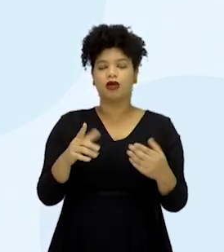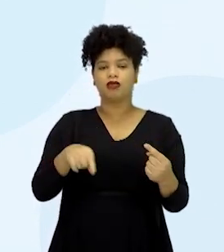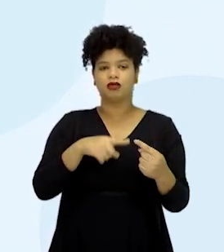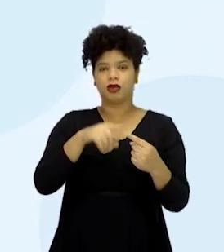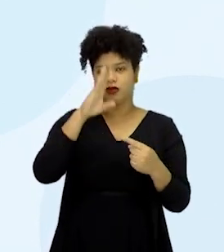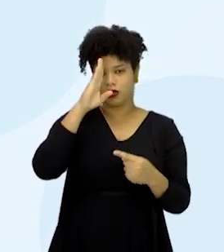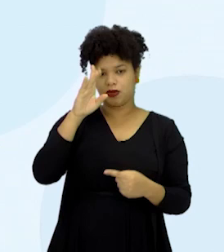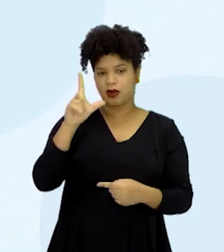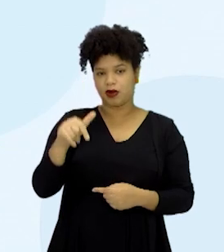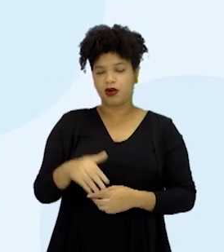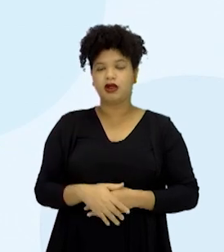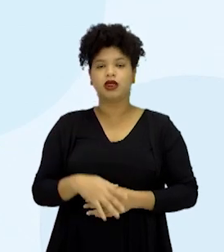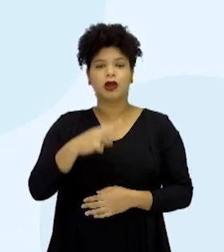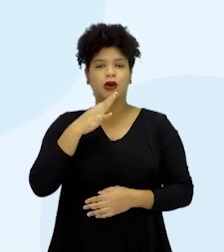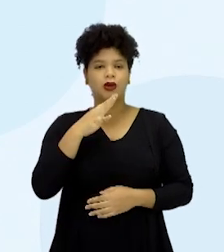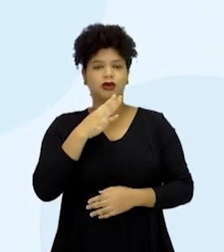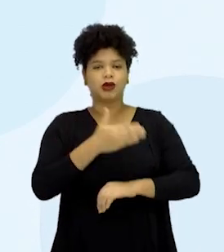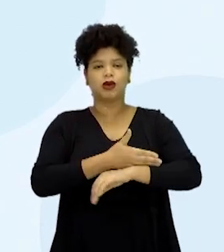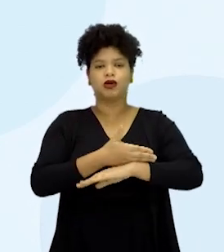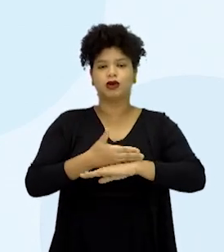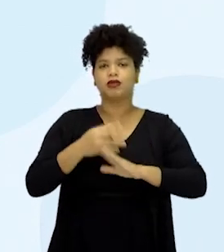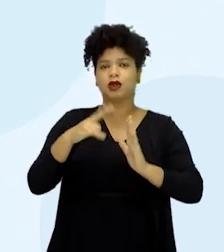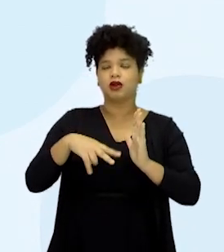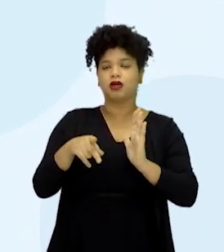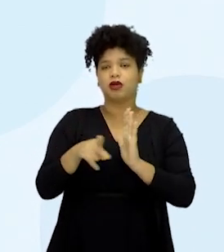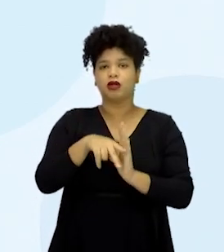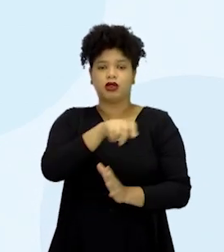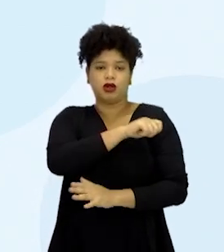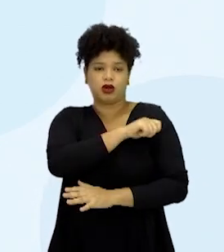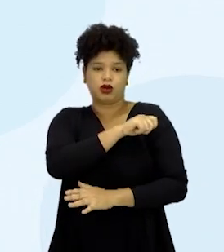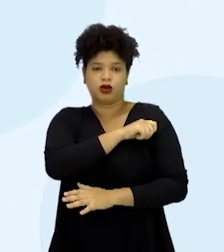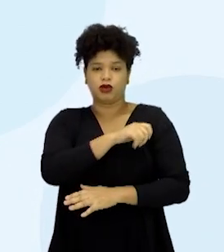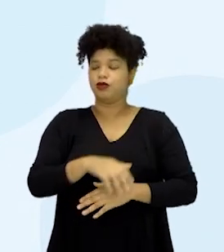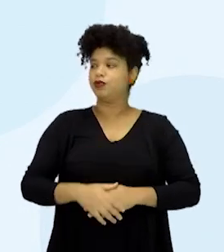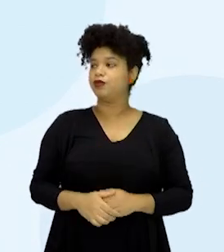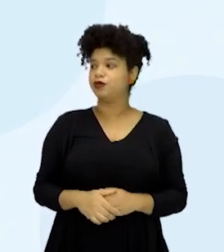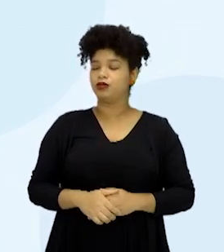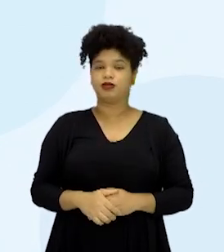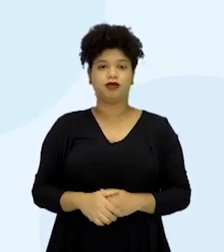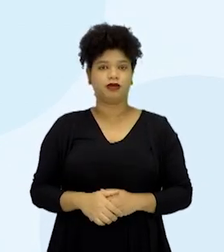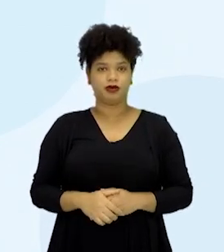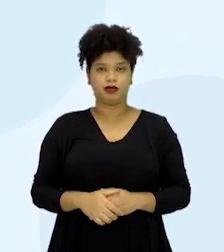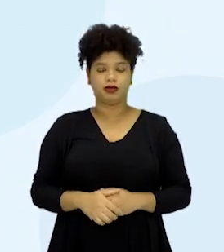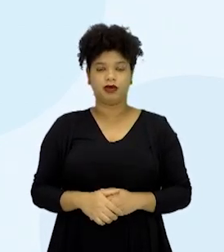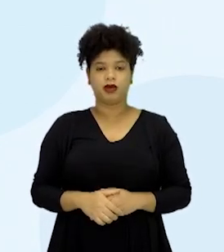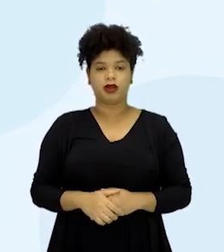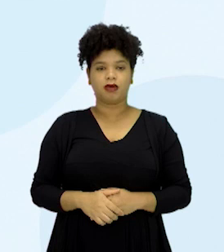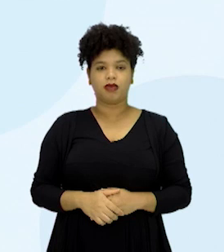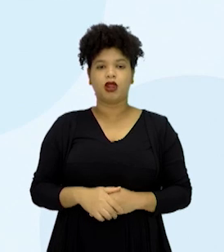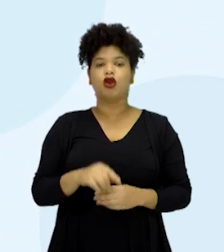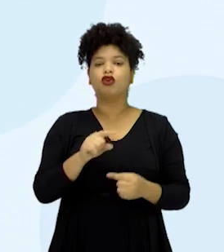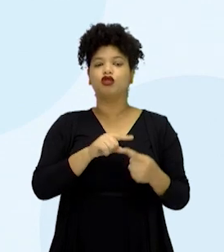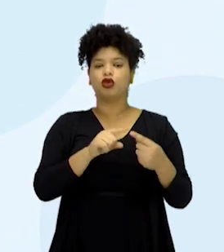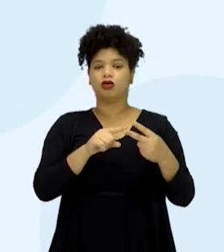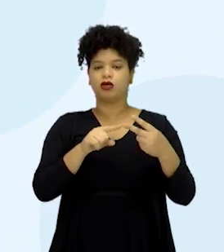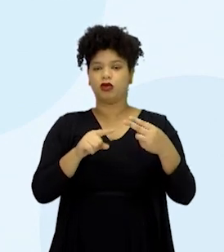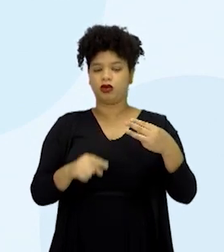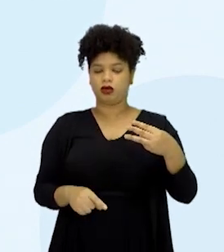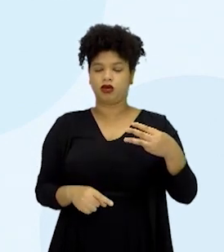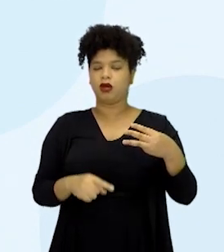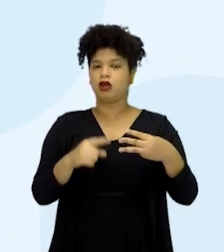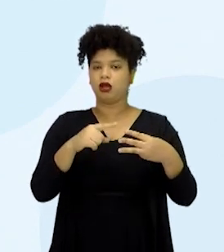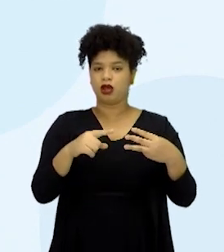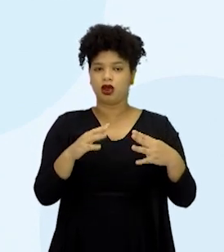primeiro de tudo, era conhecer os hábitos de leitura dos estudantes. As escolas entrevistadas foram todas as escolas que a gente falou agora, né? Aê, professor